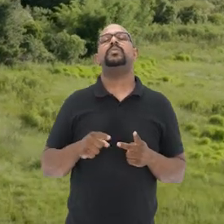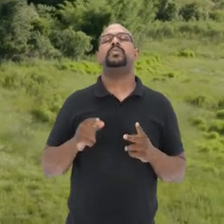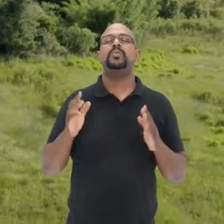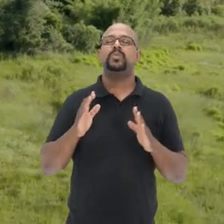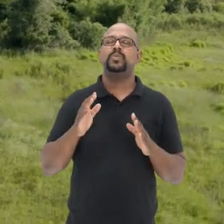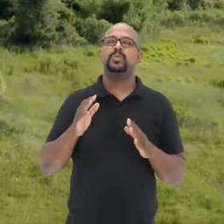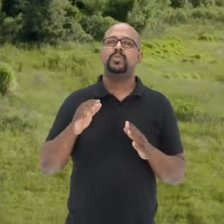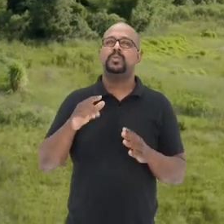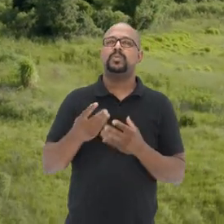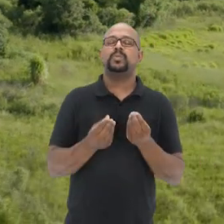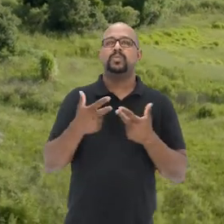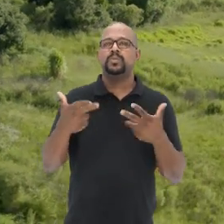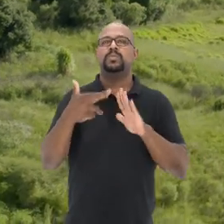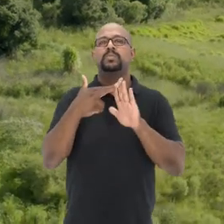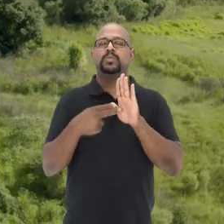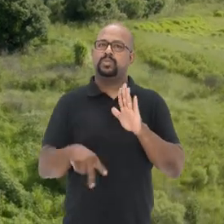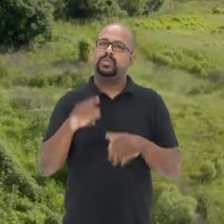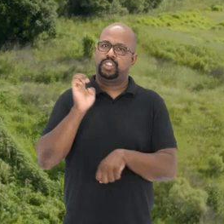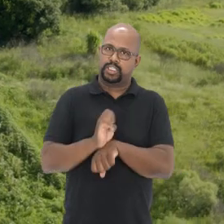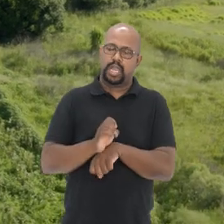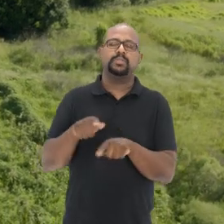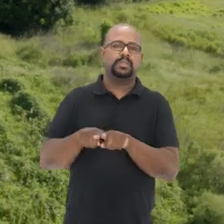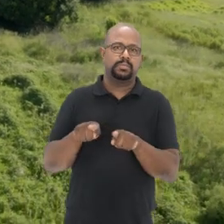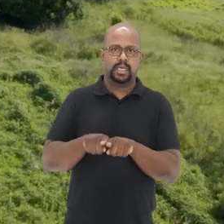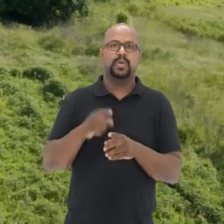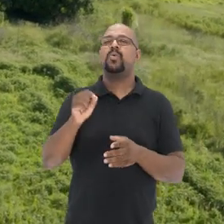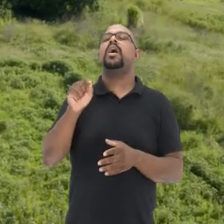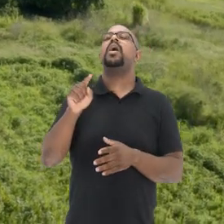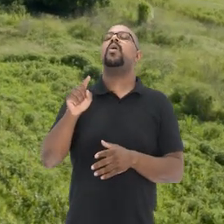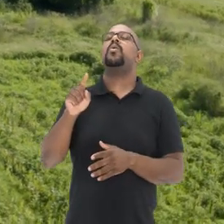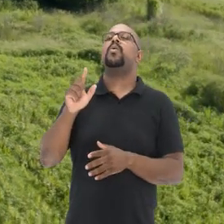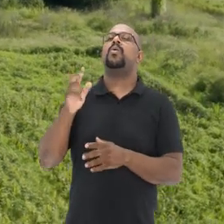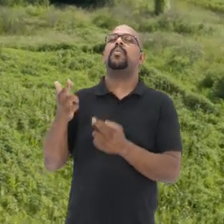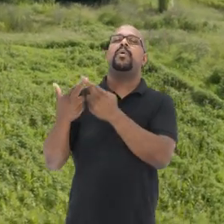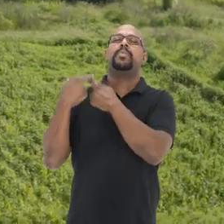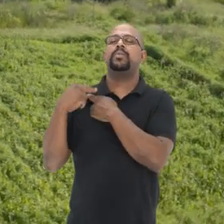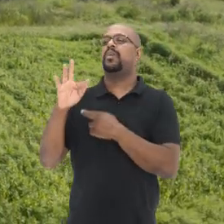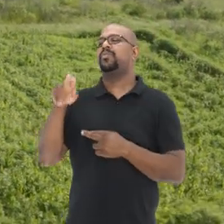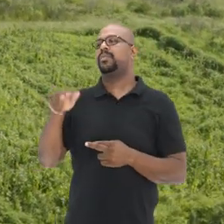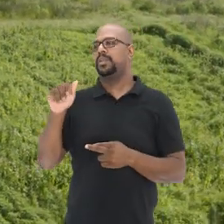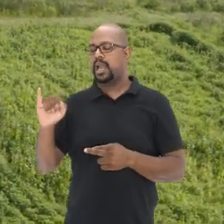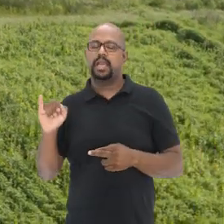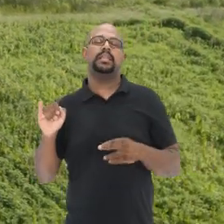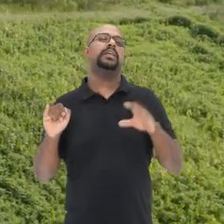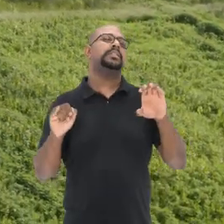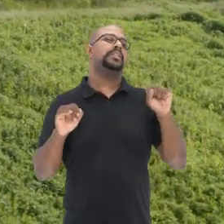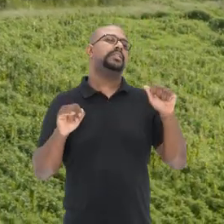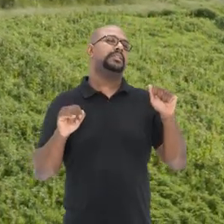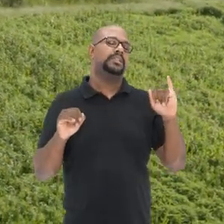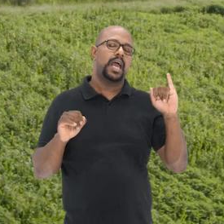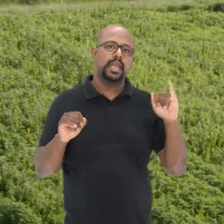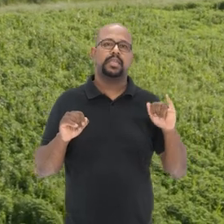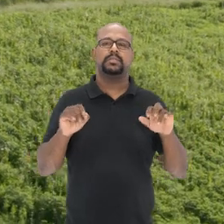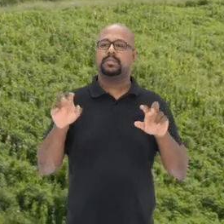O órgão do Estado também, eles estão aprendendo qual o papel da FUNAI, qual o papel da CESAI, então tudo